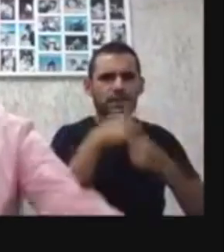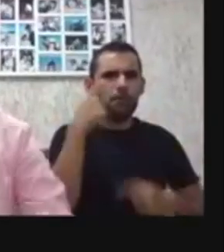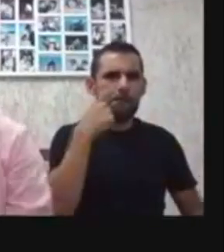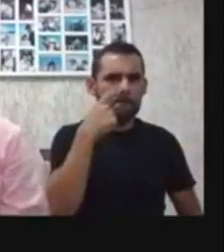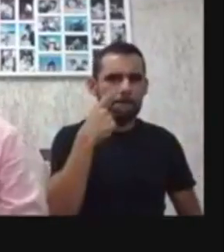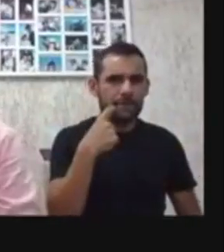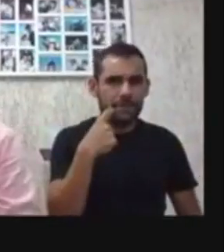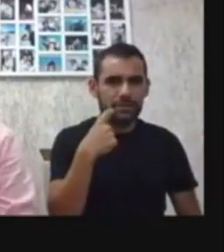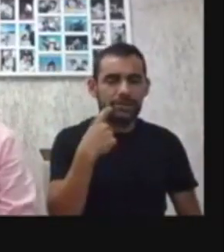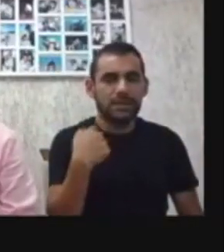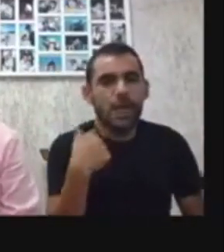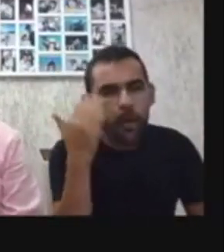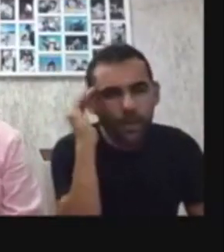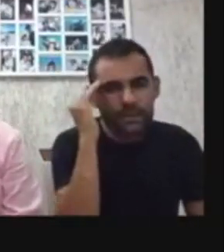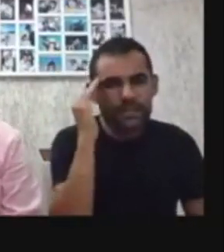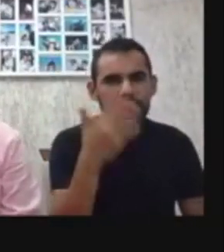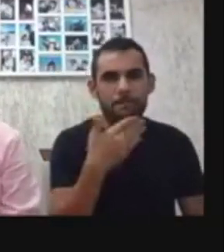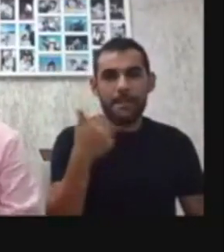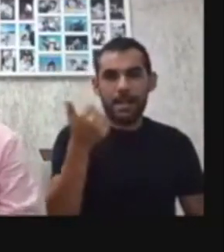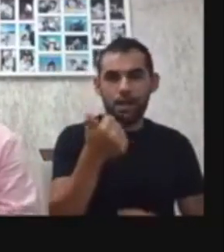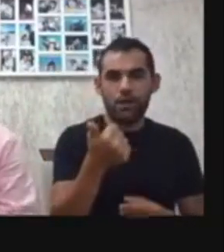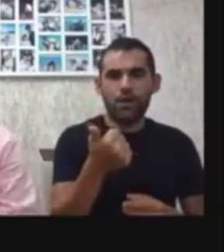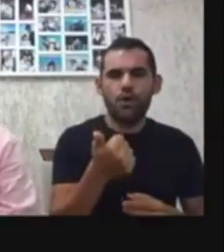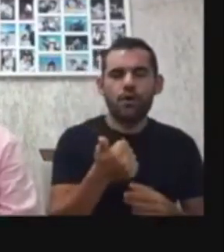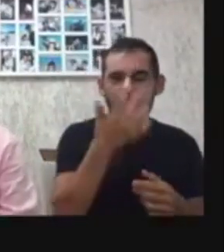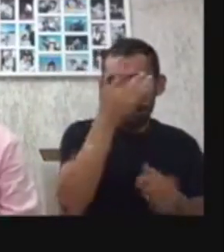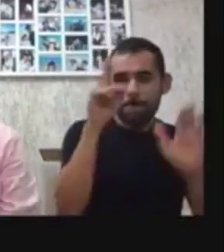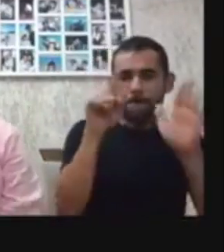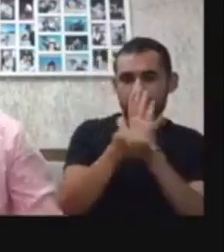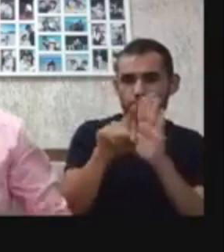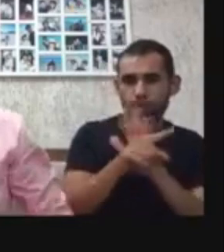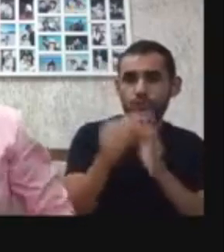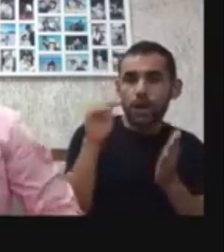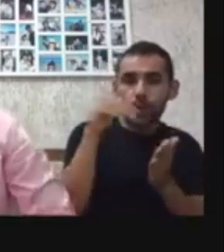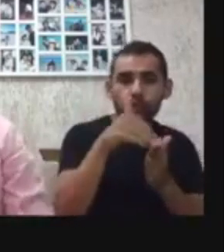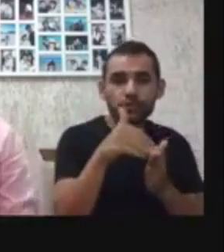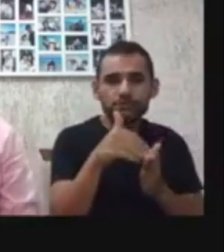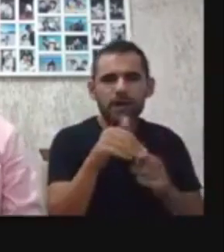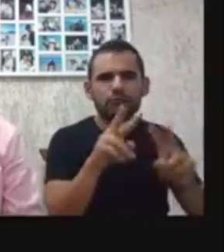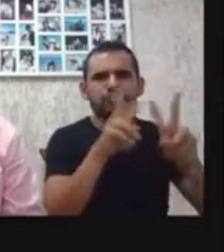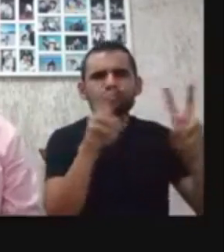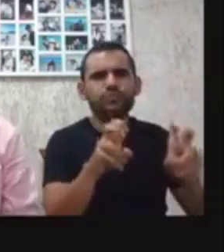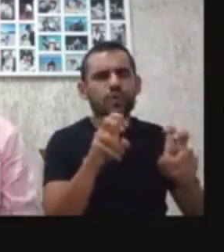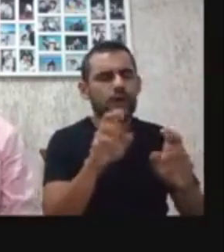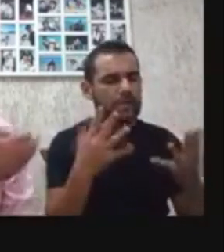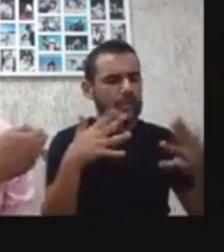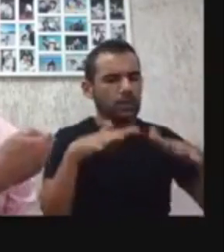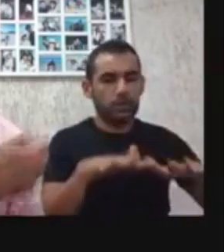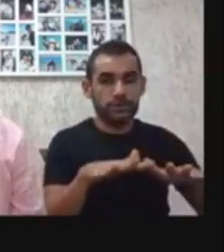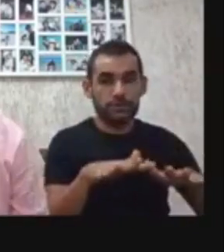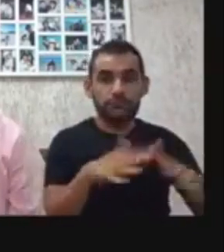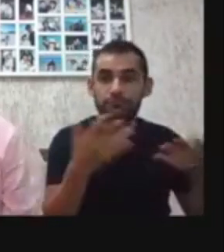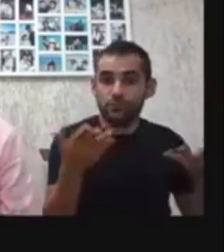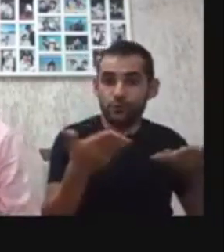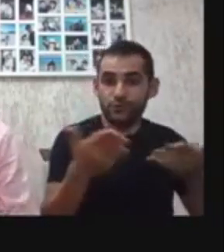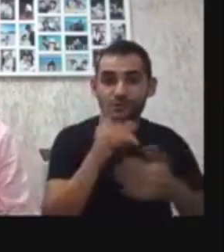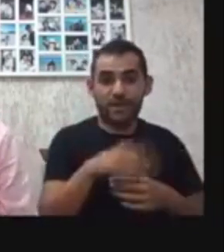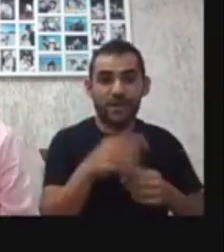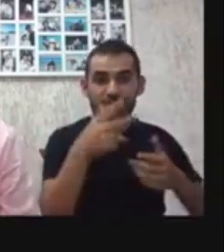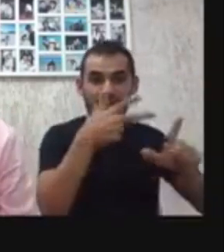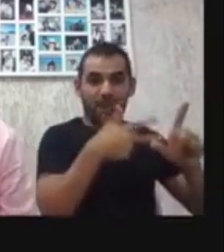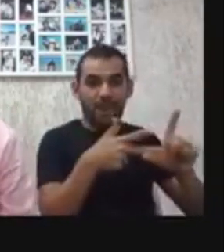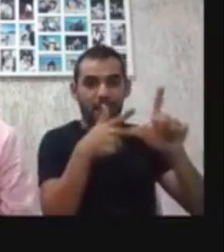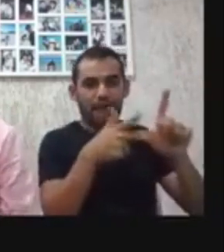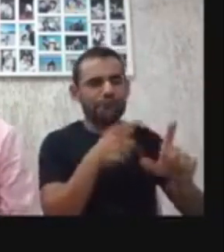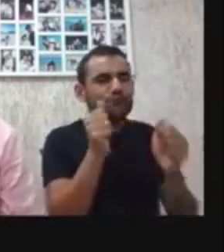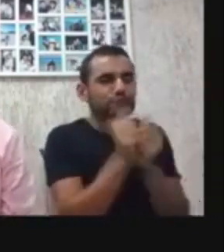Eu vou removê-lo. entendi bastante o que você falou da última pergunta sobre a inclusão, né? Já estou fazendo isso hoje na nossa live